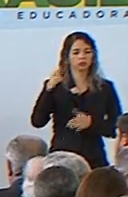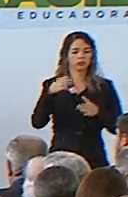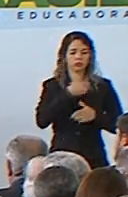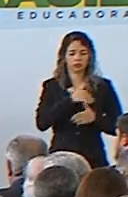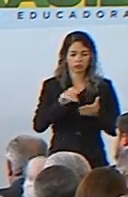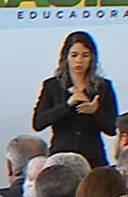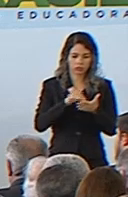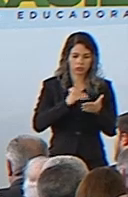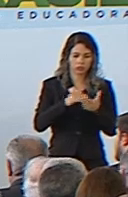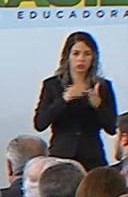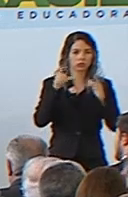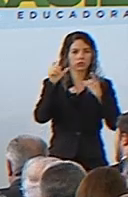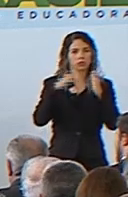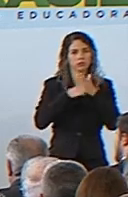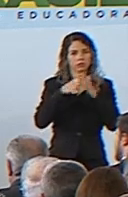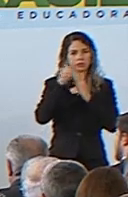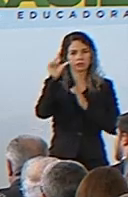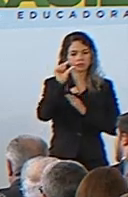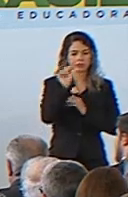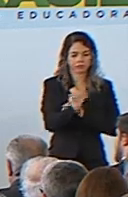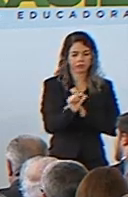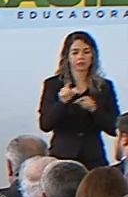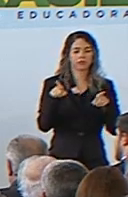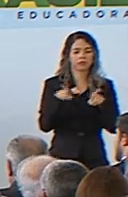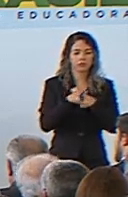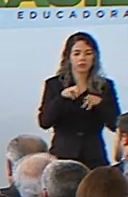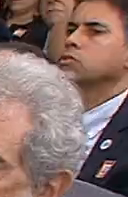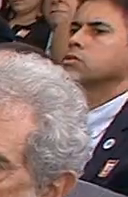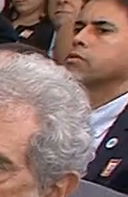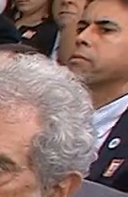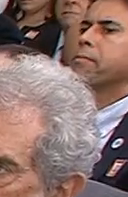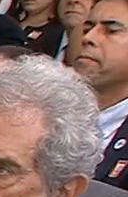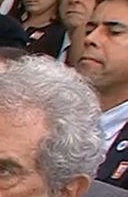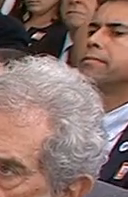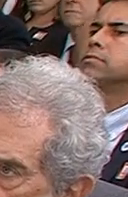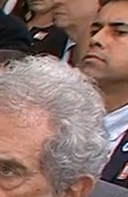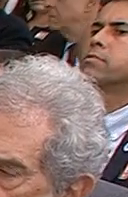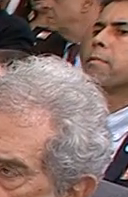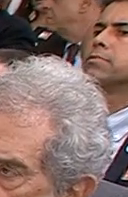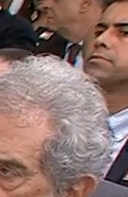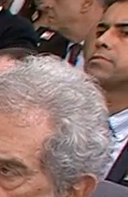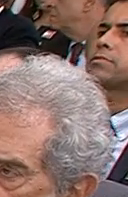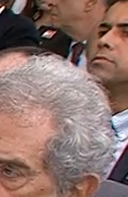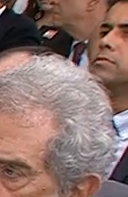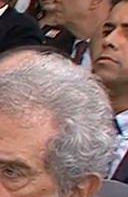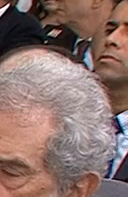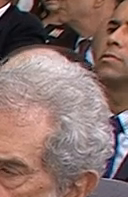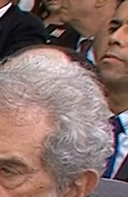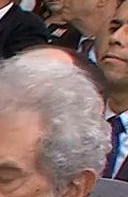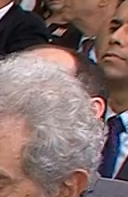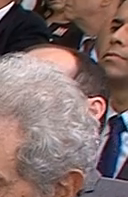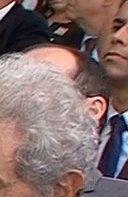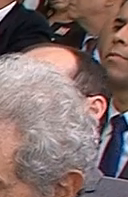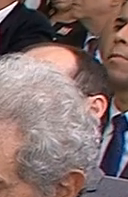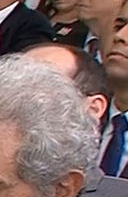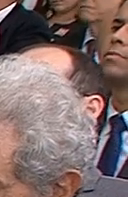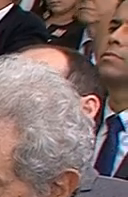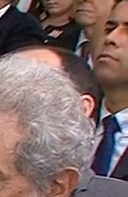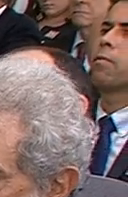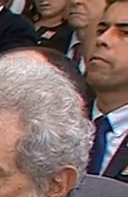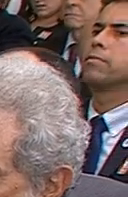empresa pela dedicação dele e de sua equipe para a implementação desse projeto Muito